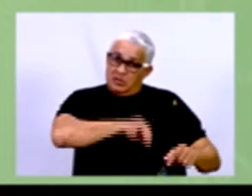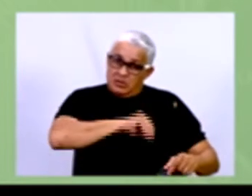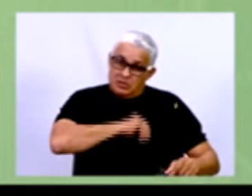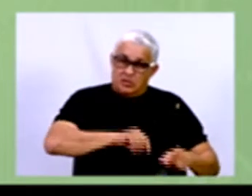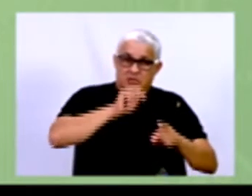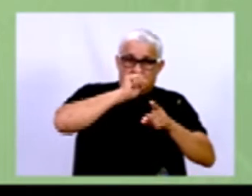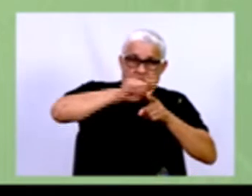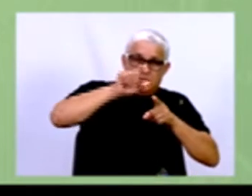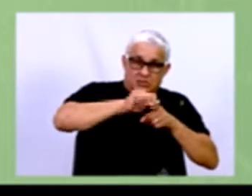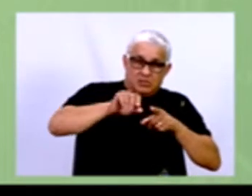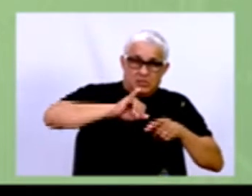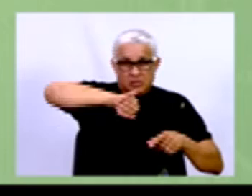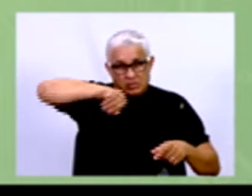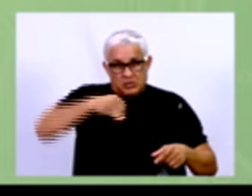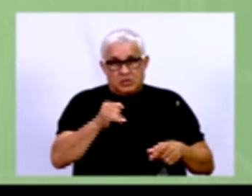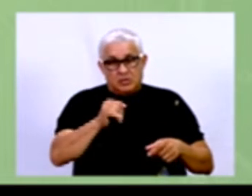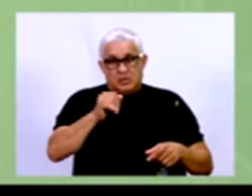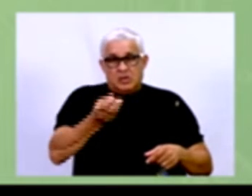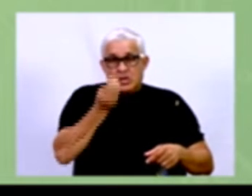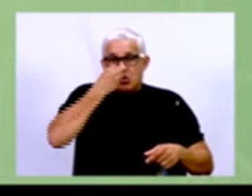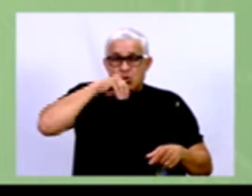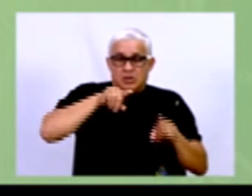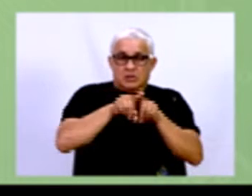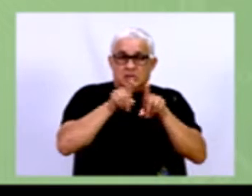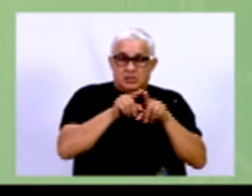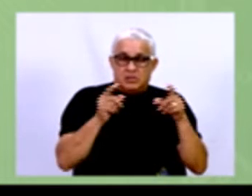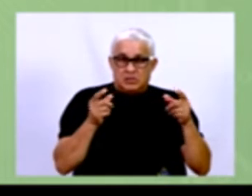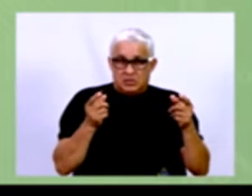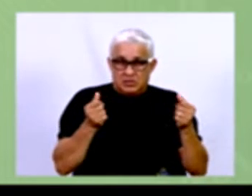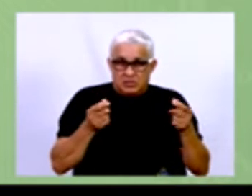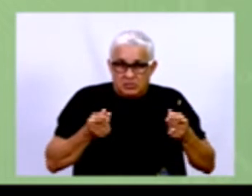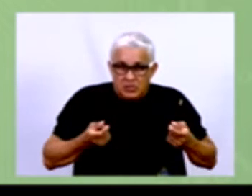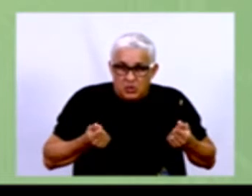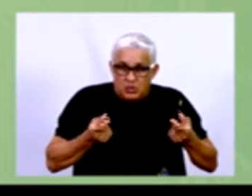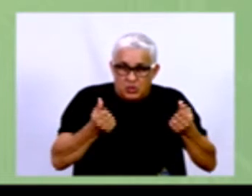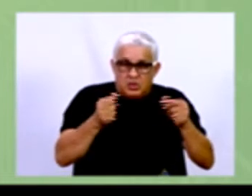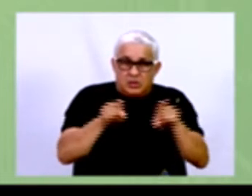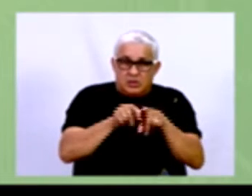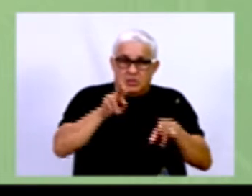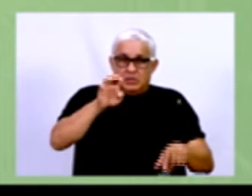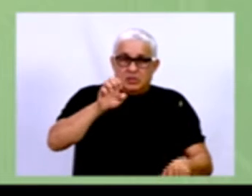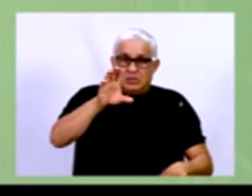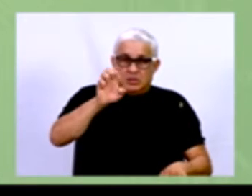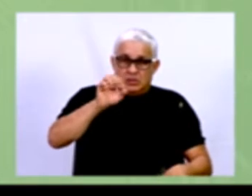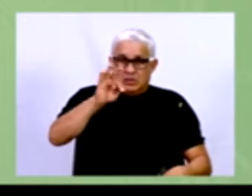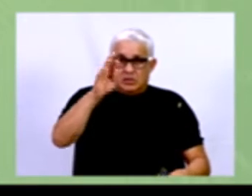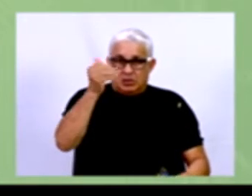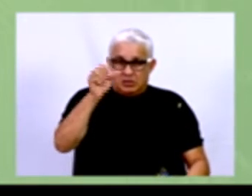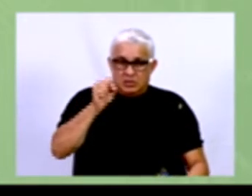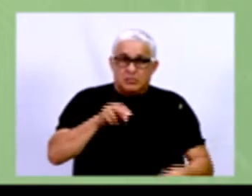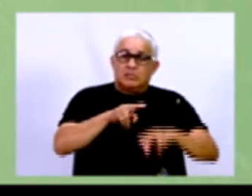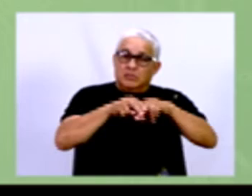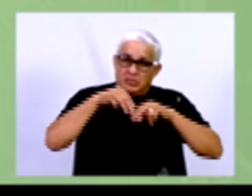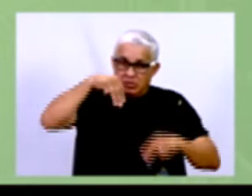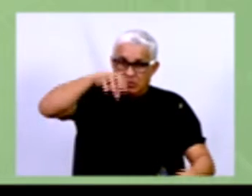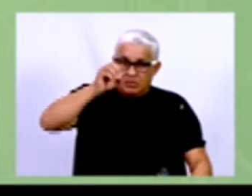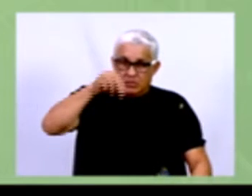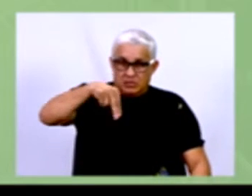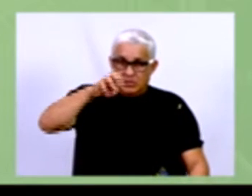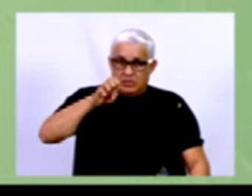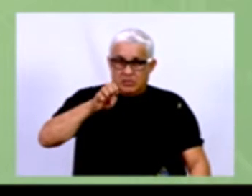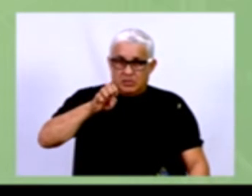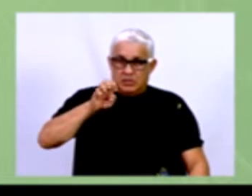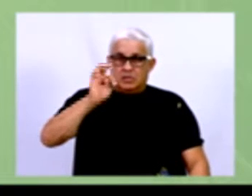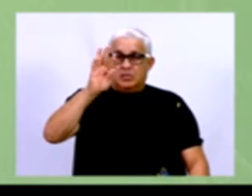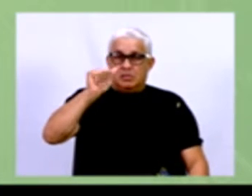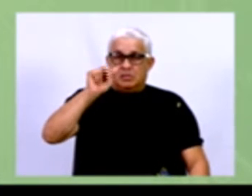lucros, e gastos e receitas, por isso eu estou dizendo que ele é monetário. Ok?